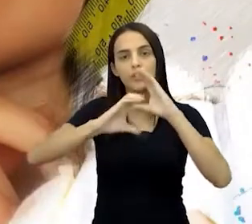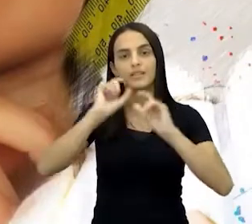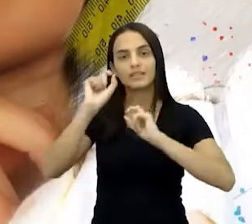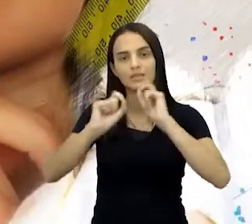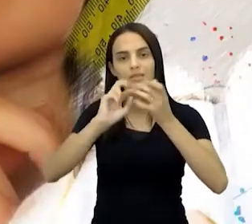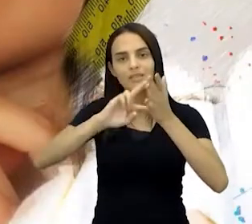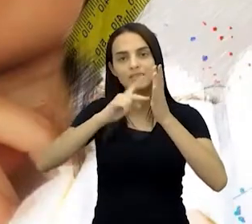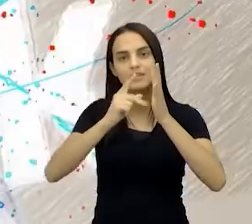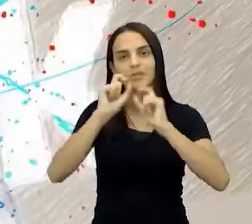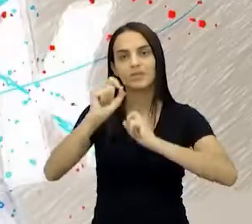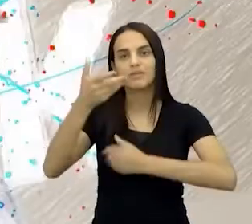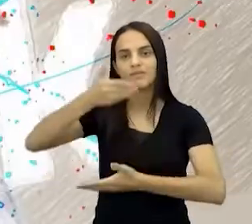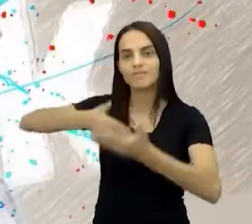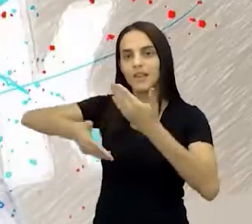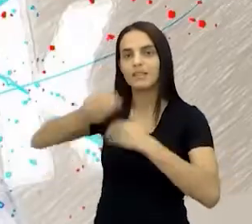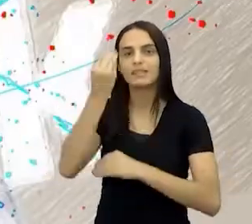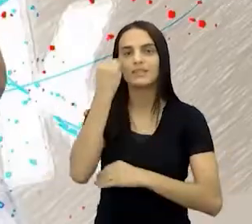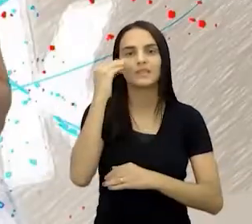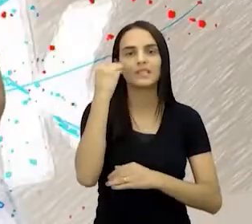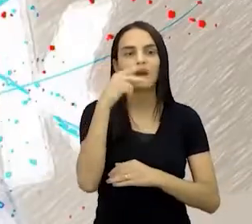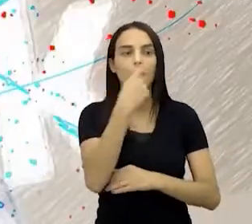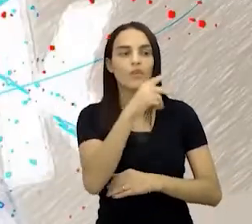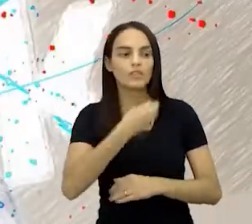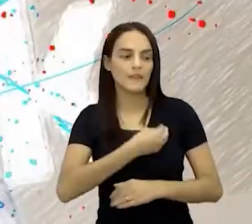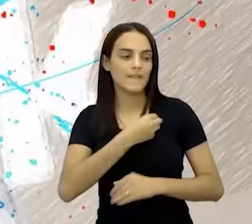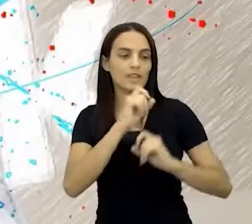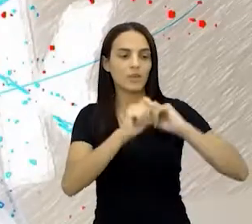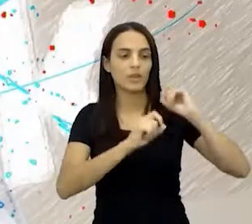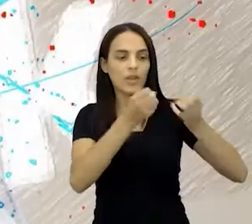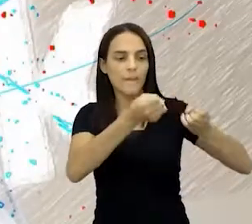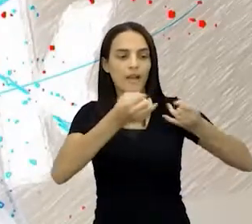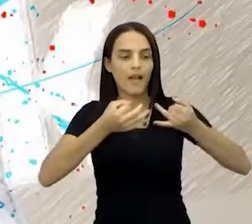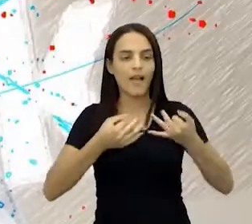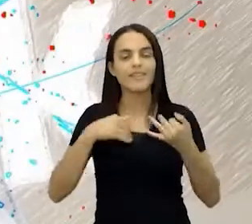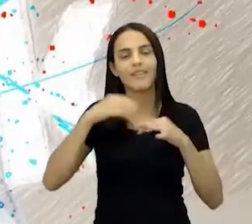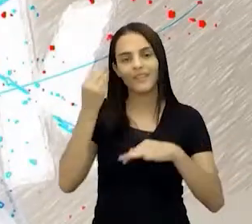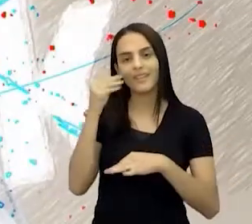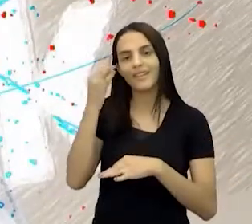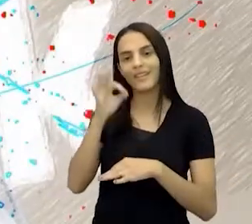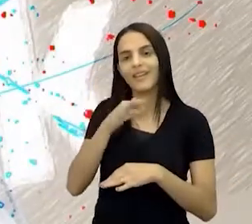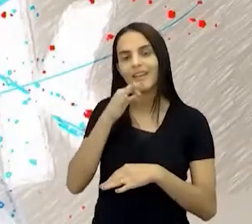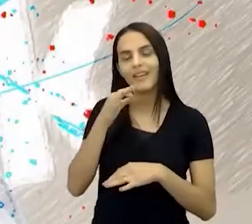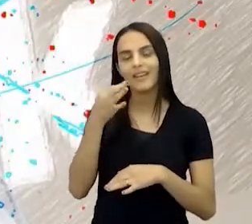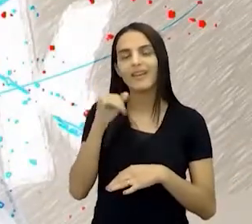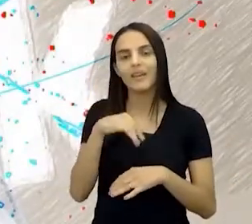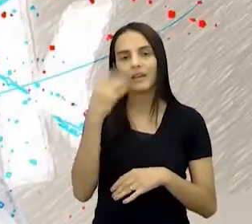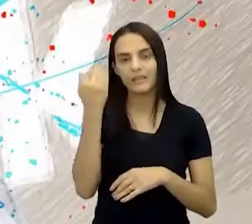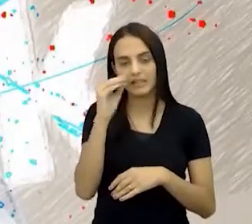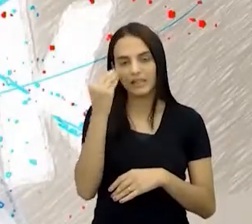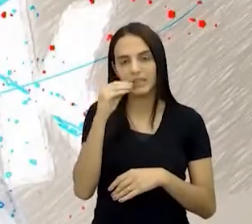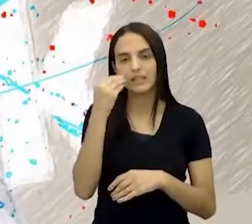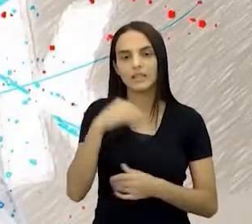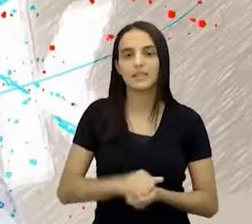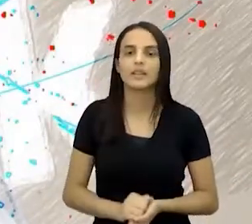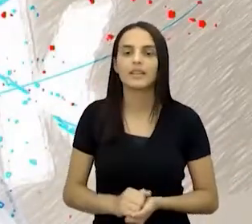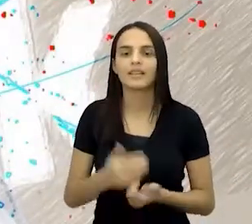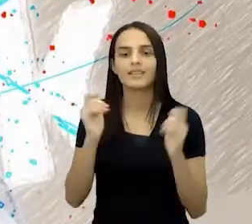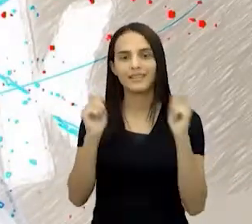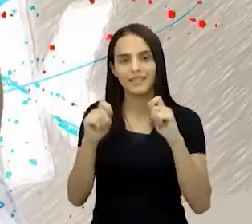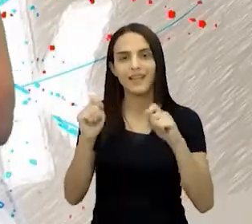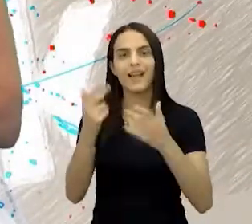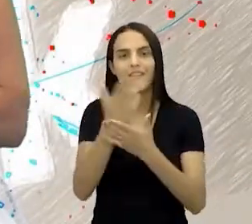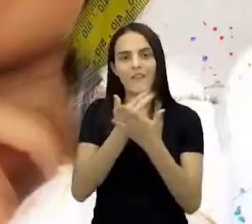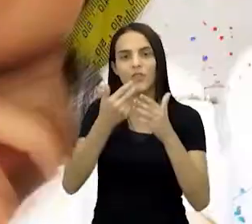né, professora? É a sua experiência, o que você vivenciou. E até é interessante sejam trazidas várias imagens, dá para conversar bastante,